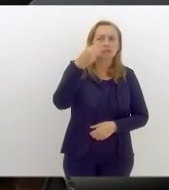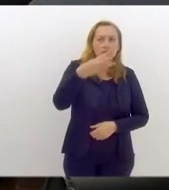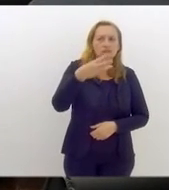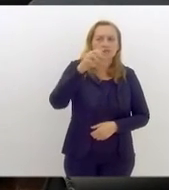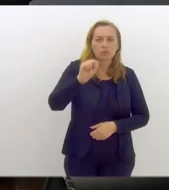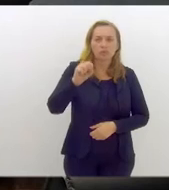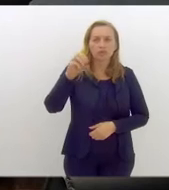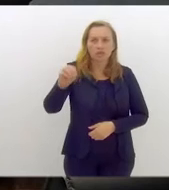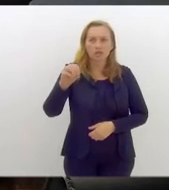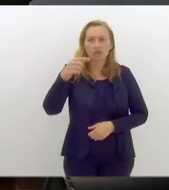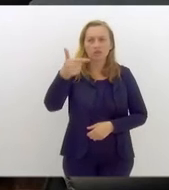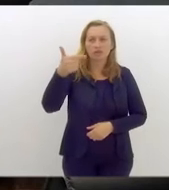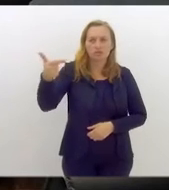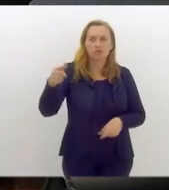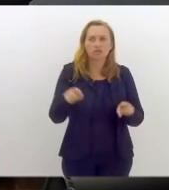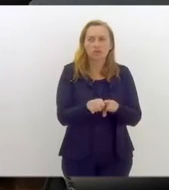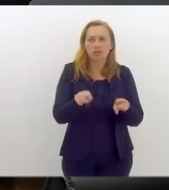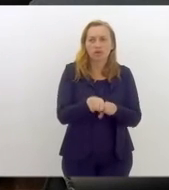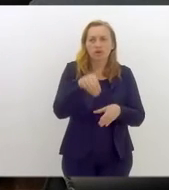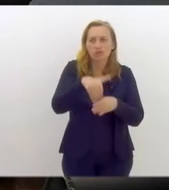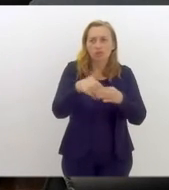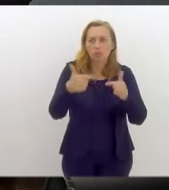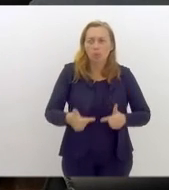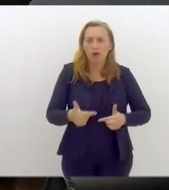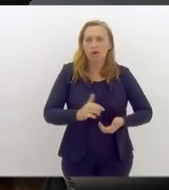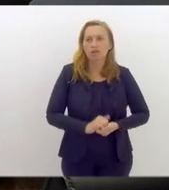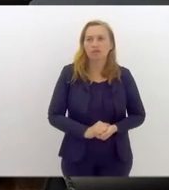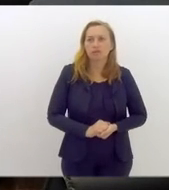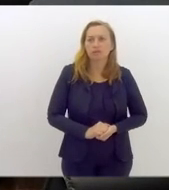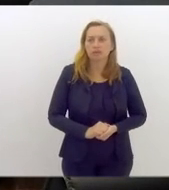1380 de 22 também é abstenção.